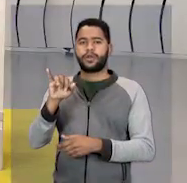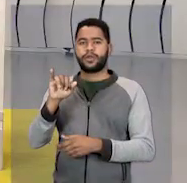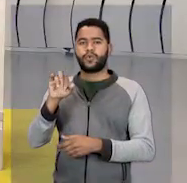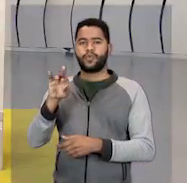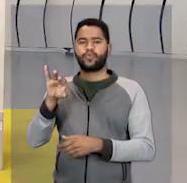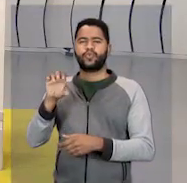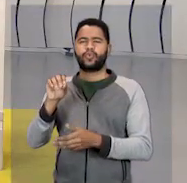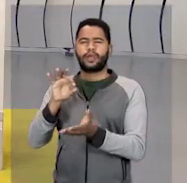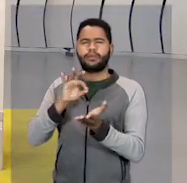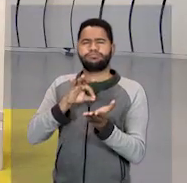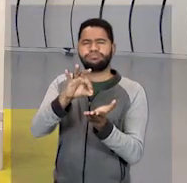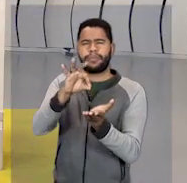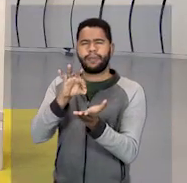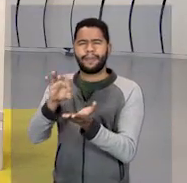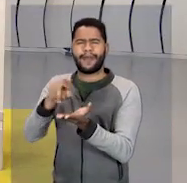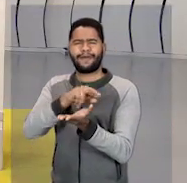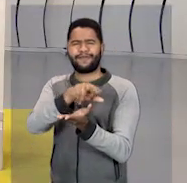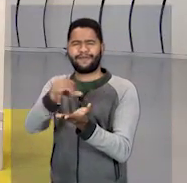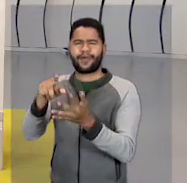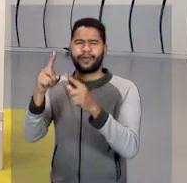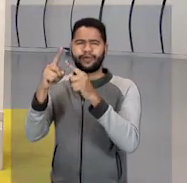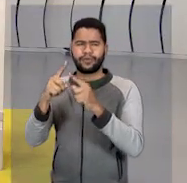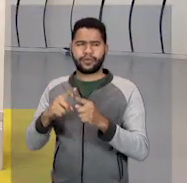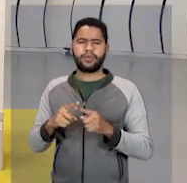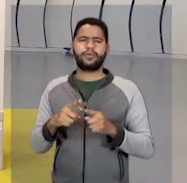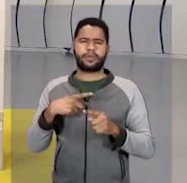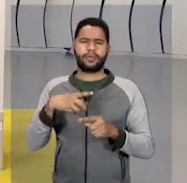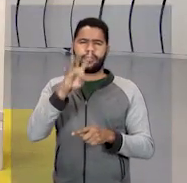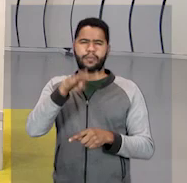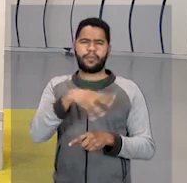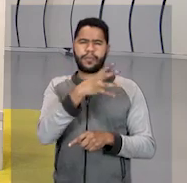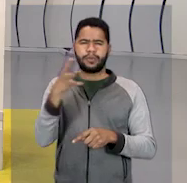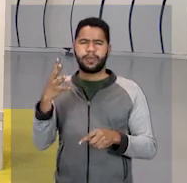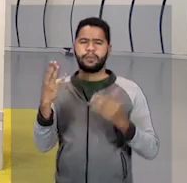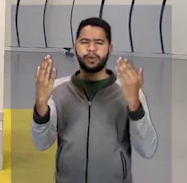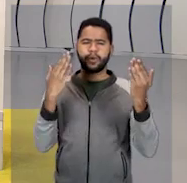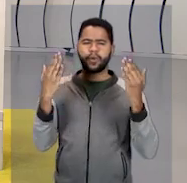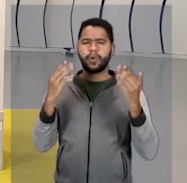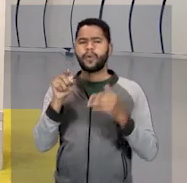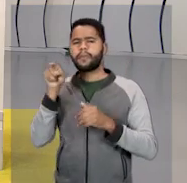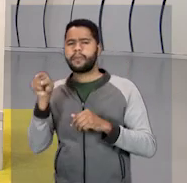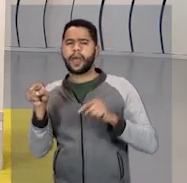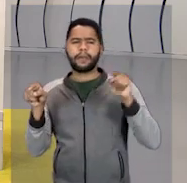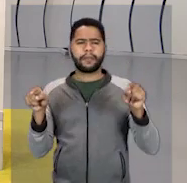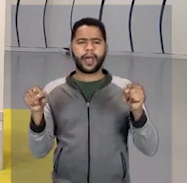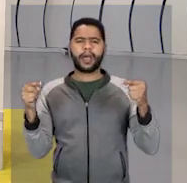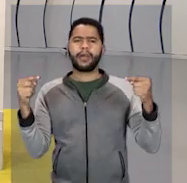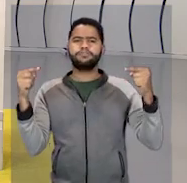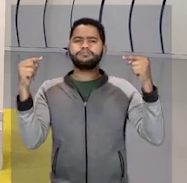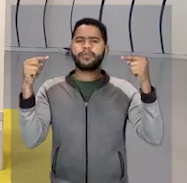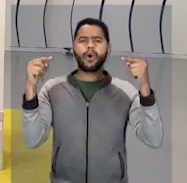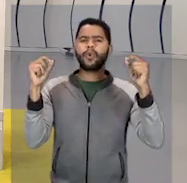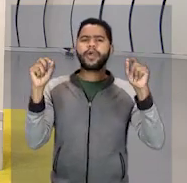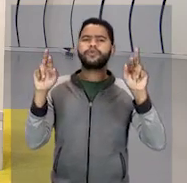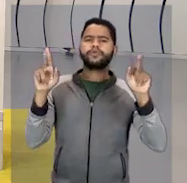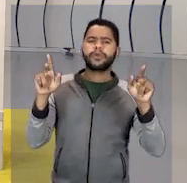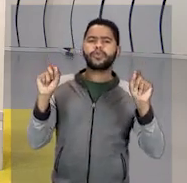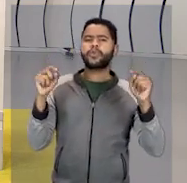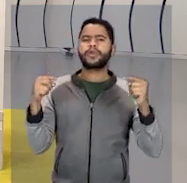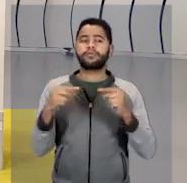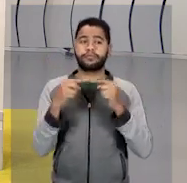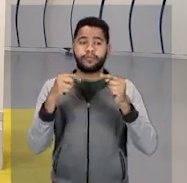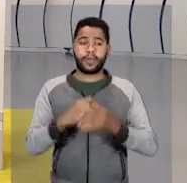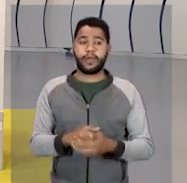a diferenciação entre os dois. Ali eu vou ter uma tabela que vai fazer um comparativo, né? O que seria uma em relação à outra, né? Aqui, por